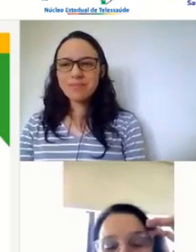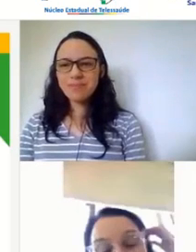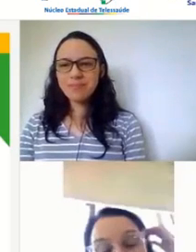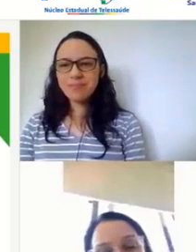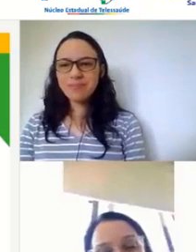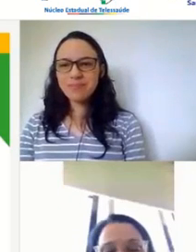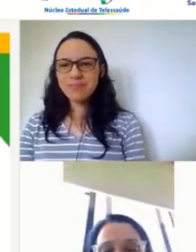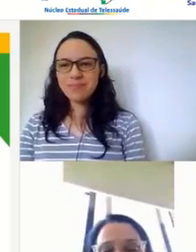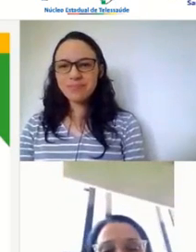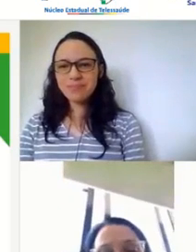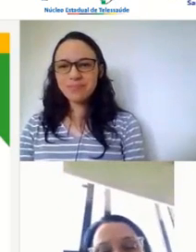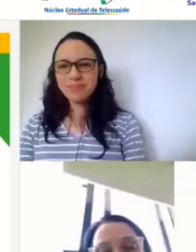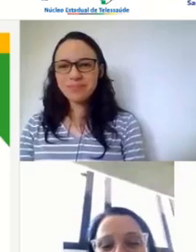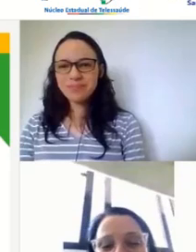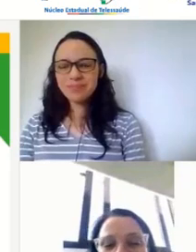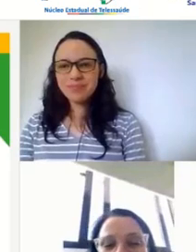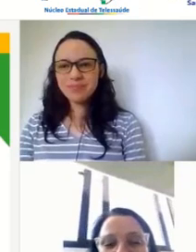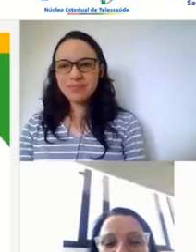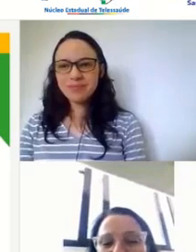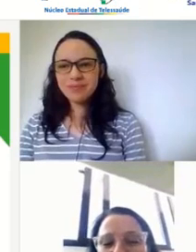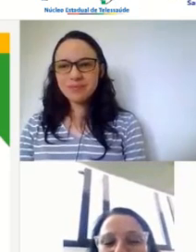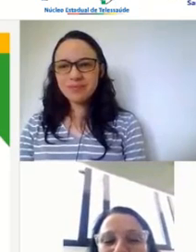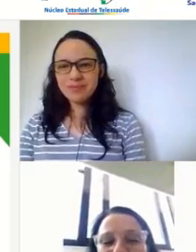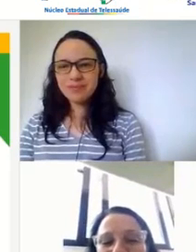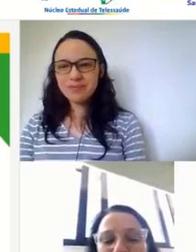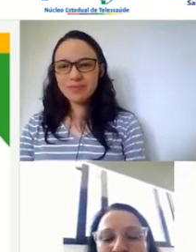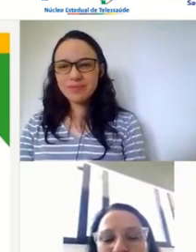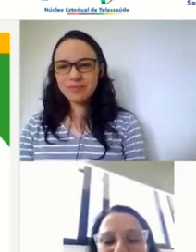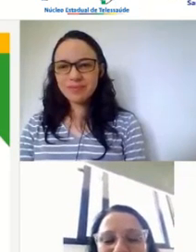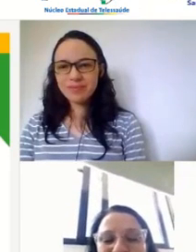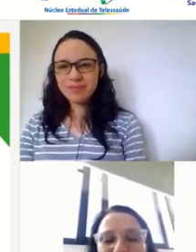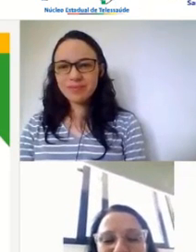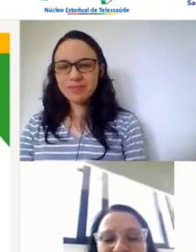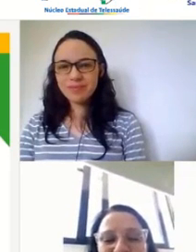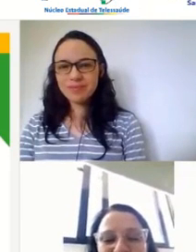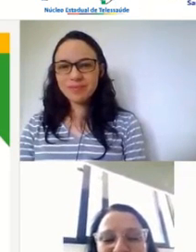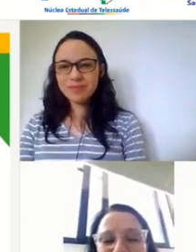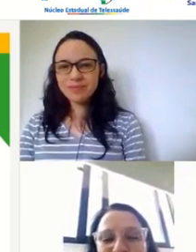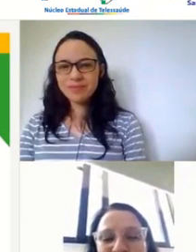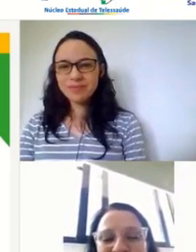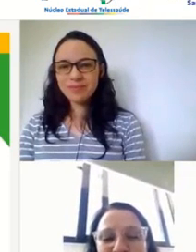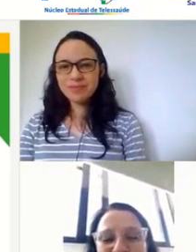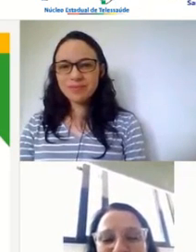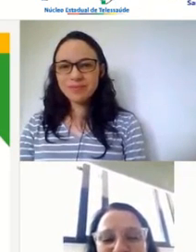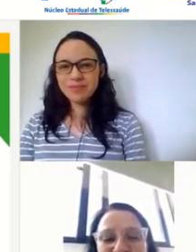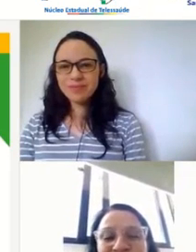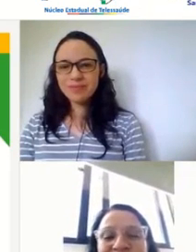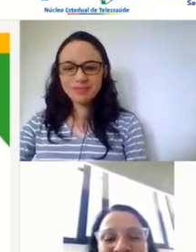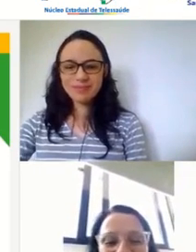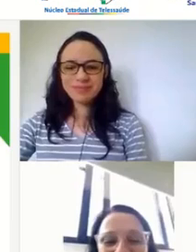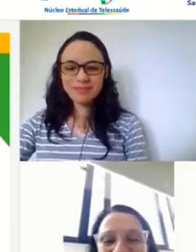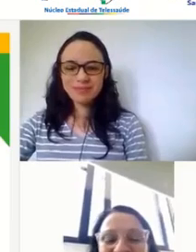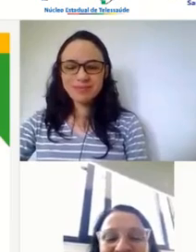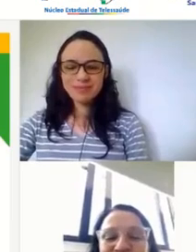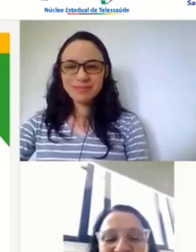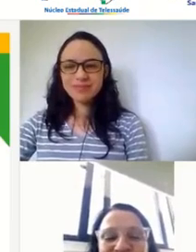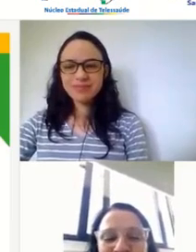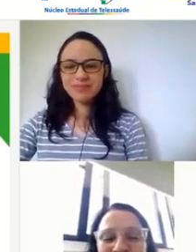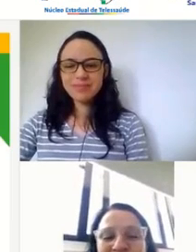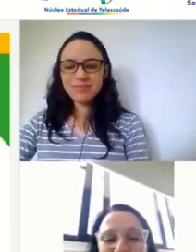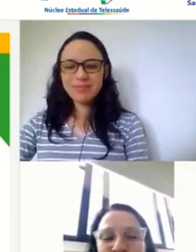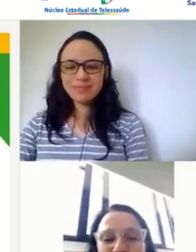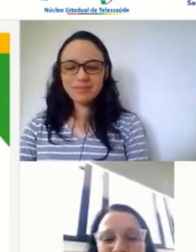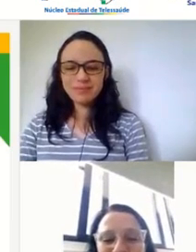locomovia agora a gente tá vendo que a gente pode se aproximar sentar fisicamente juntos né então agradeço a oportunidade